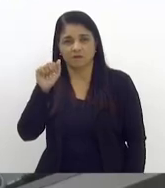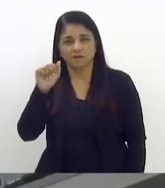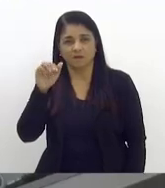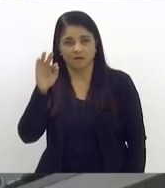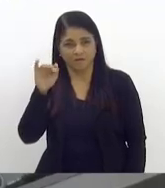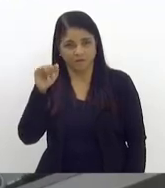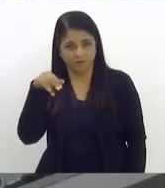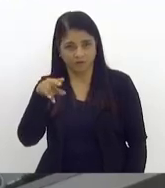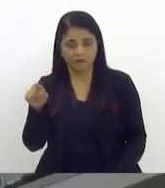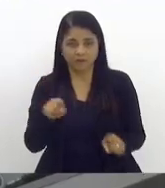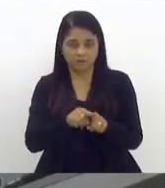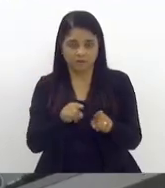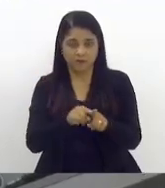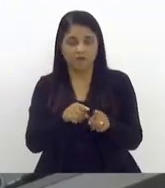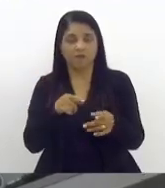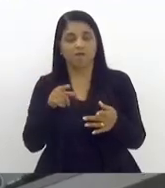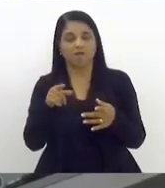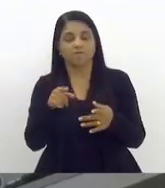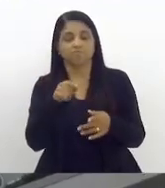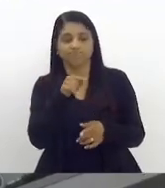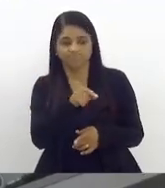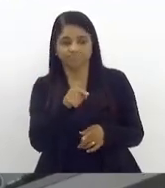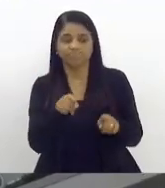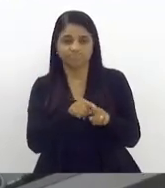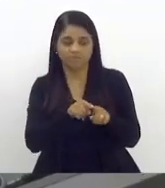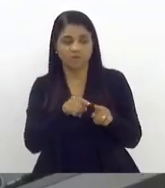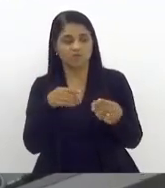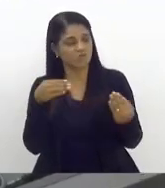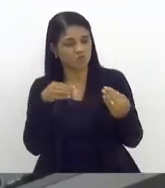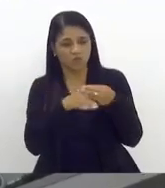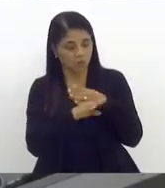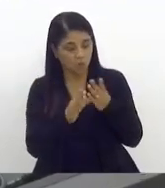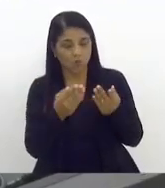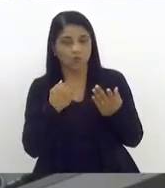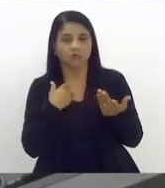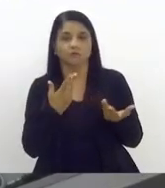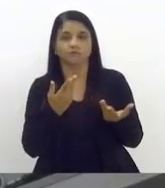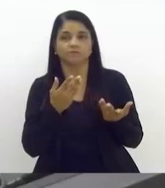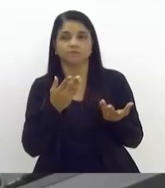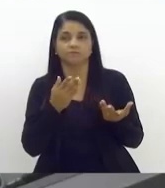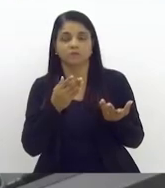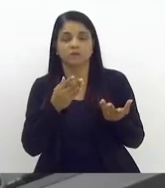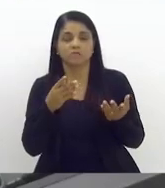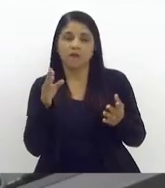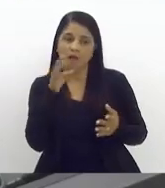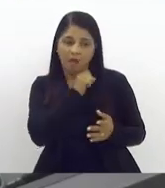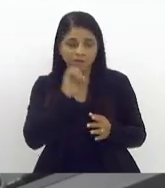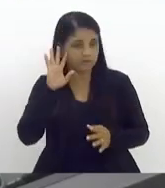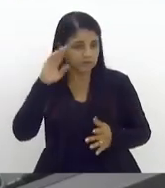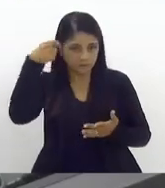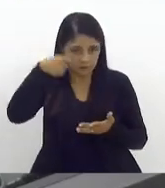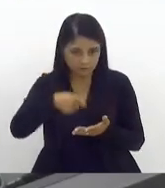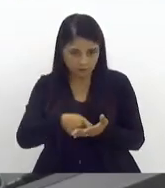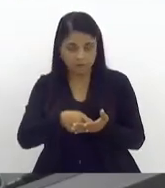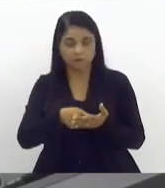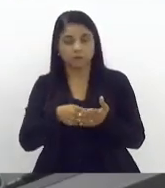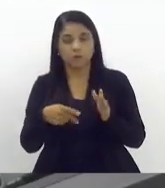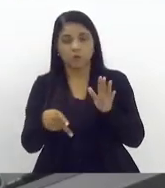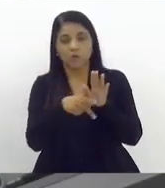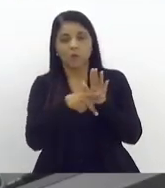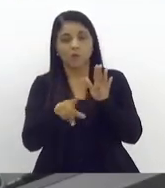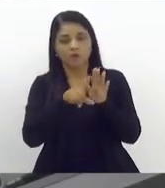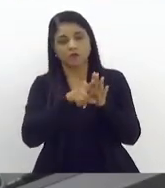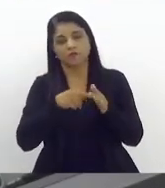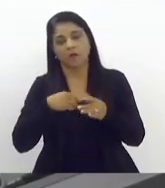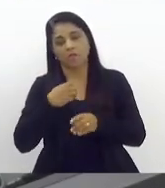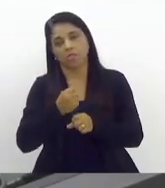conforme o entendimento do Supremo. Minha sugestão é que a gente, numa rápida definição, para não deixar o projeto tramitar por mais tempo, a gente